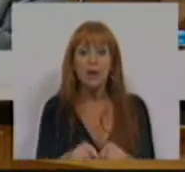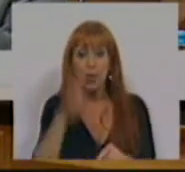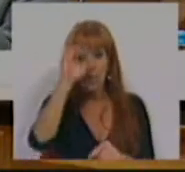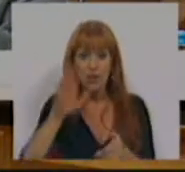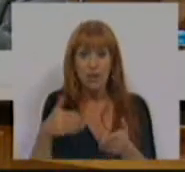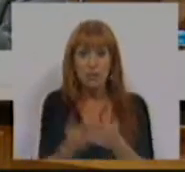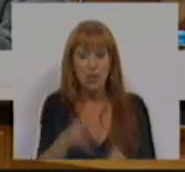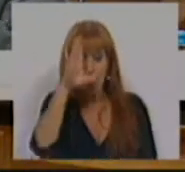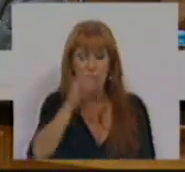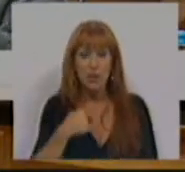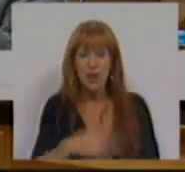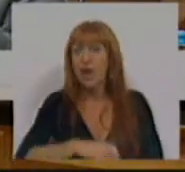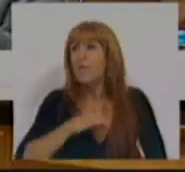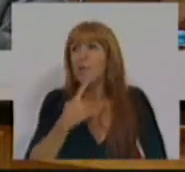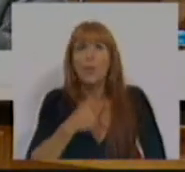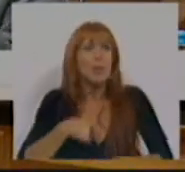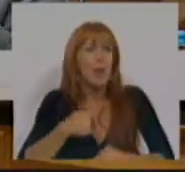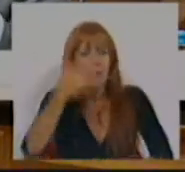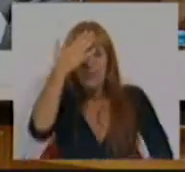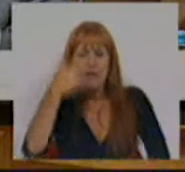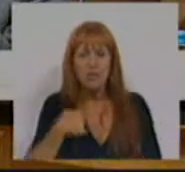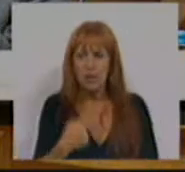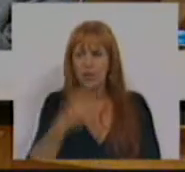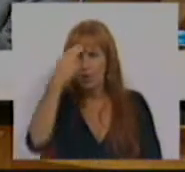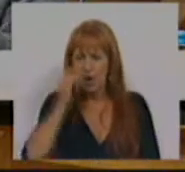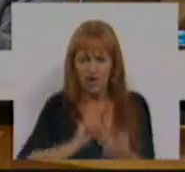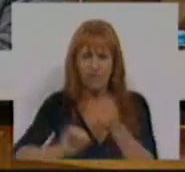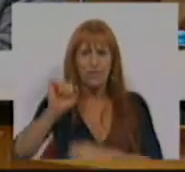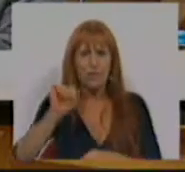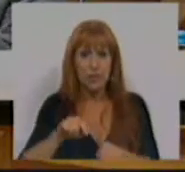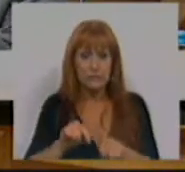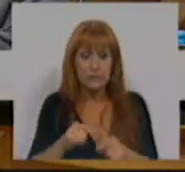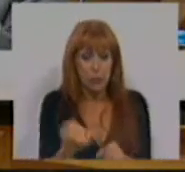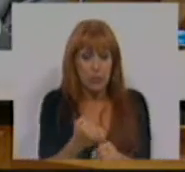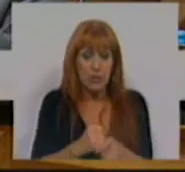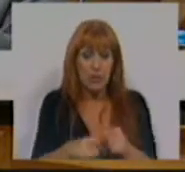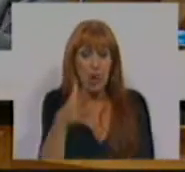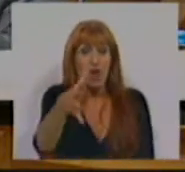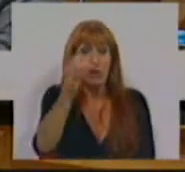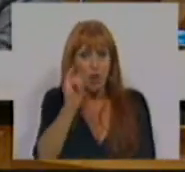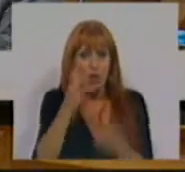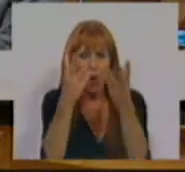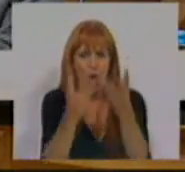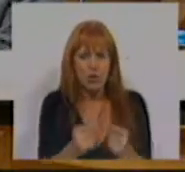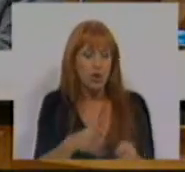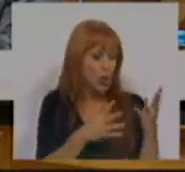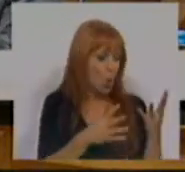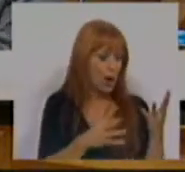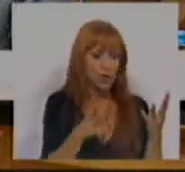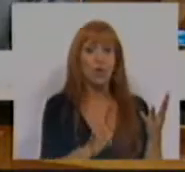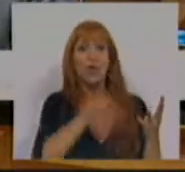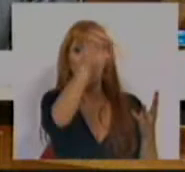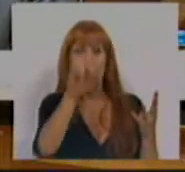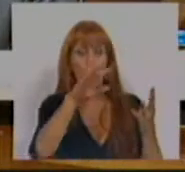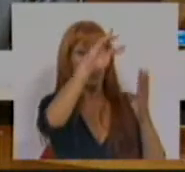Governo. Um Governo que confia tanto nas suas previsões tem como histórico do seu trabalho 12 orçamentos, 4 orçamentos e